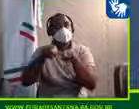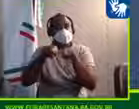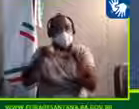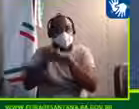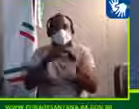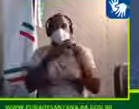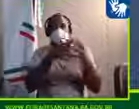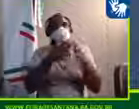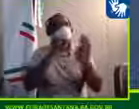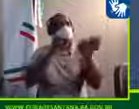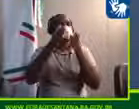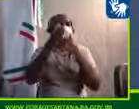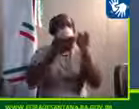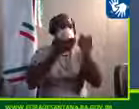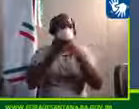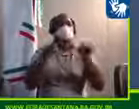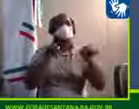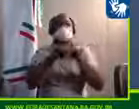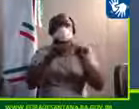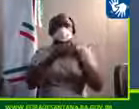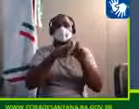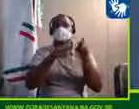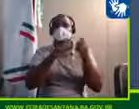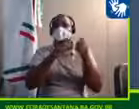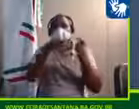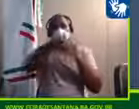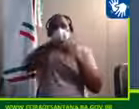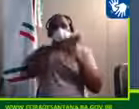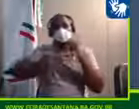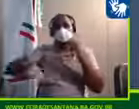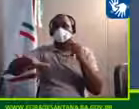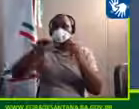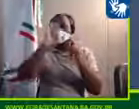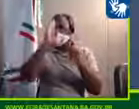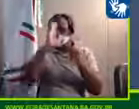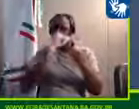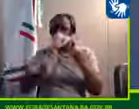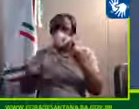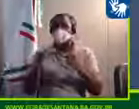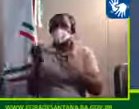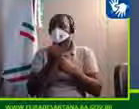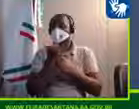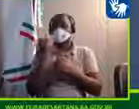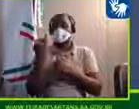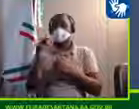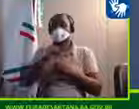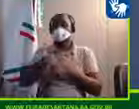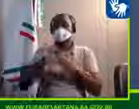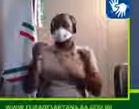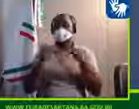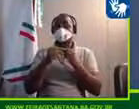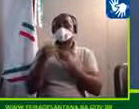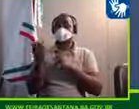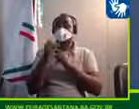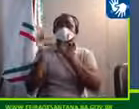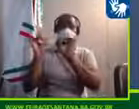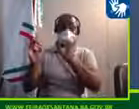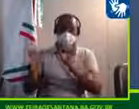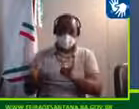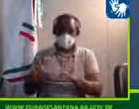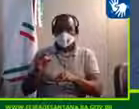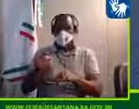tráfego de manutenção e de abastecimento do norte e nordeste do Brasil. Por essa característica tão específica que Feira de Santana